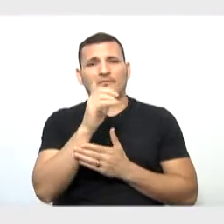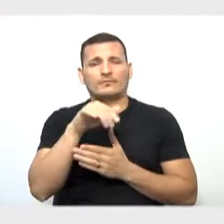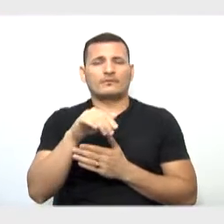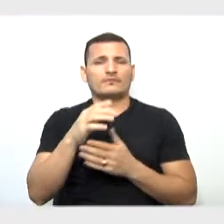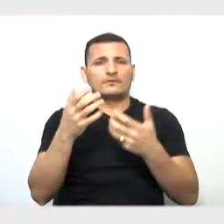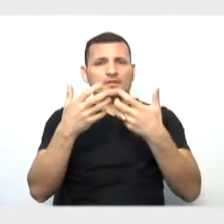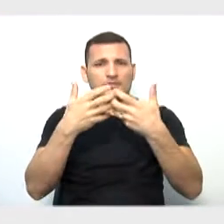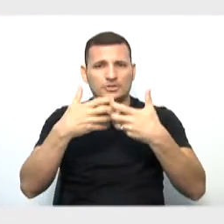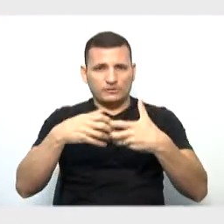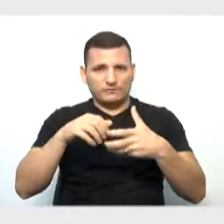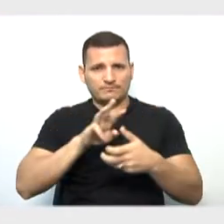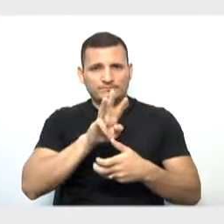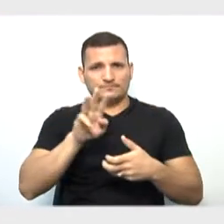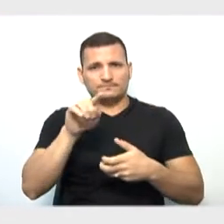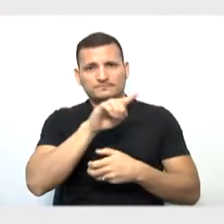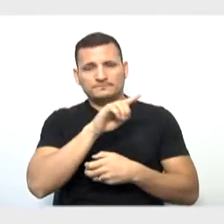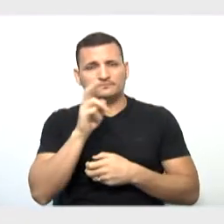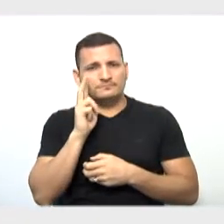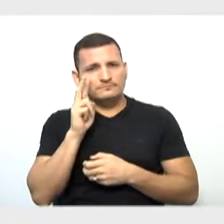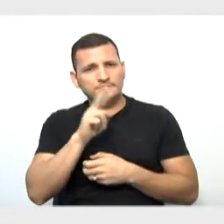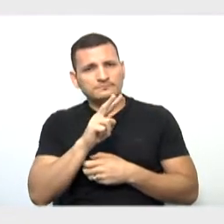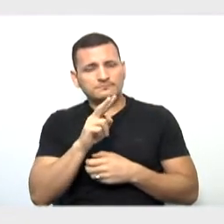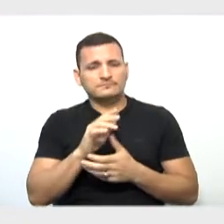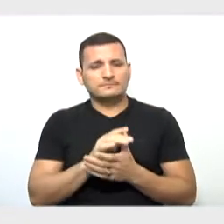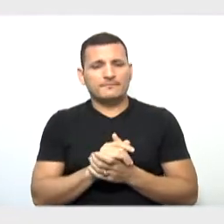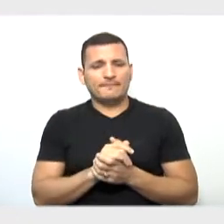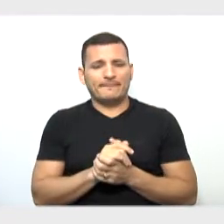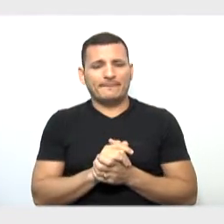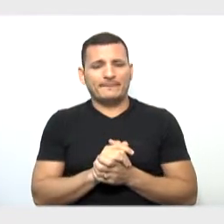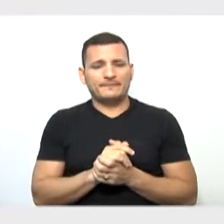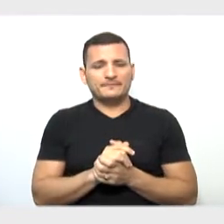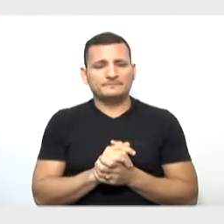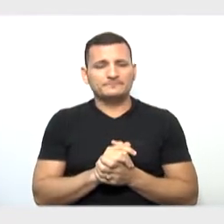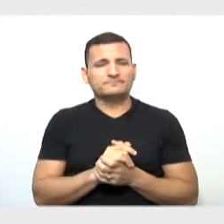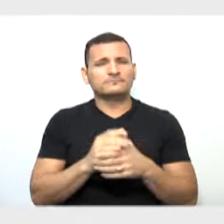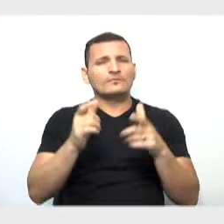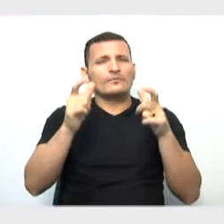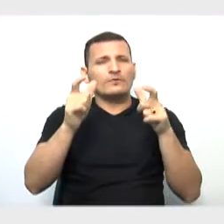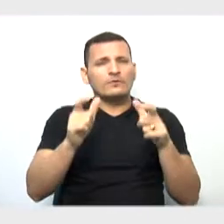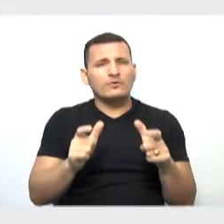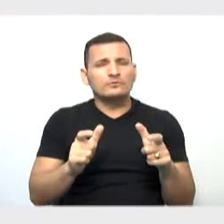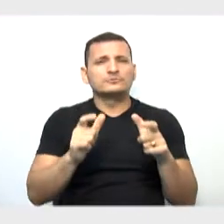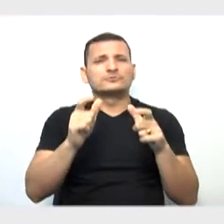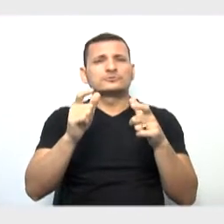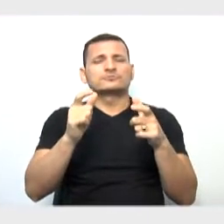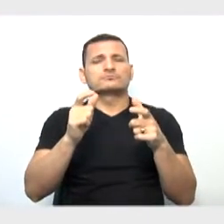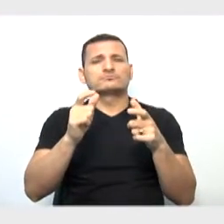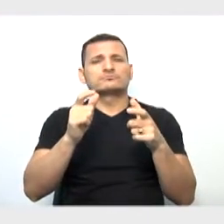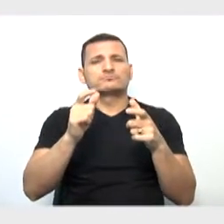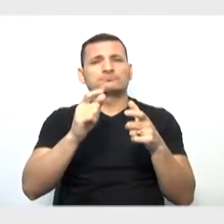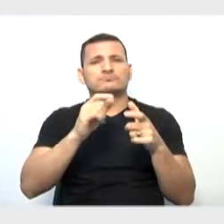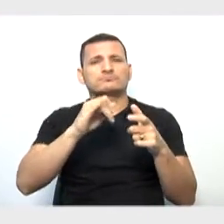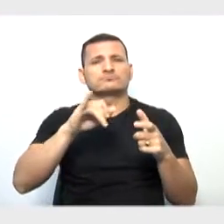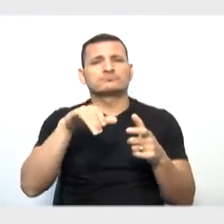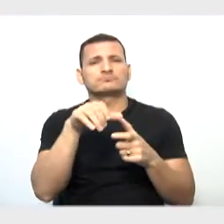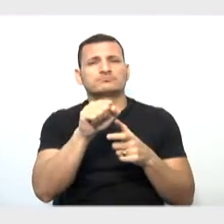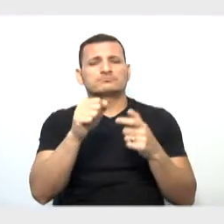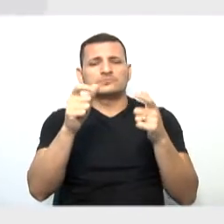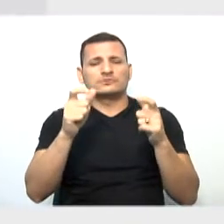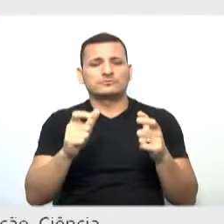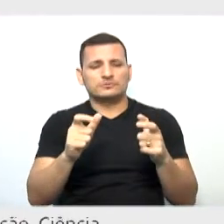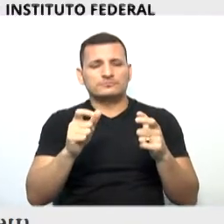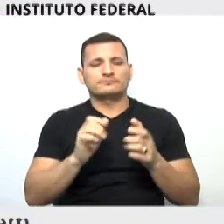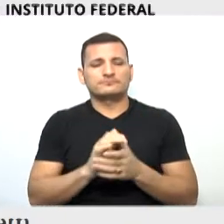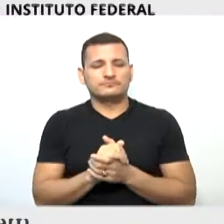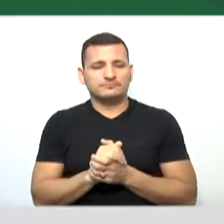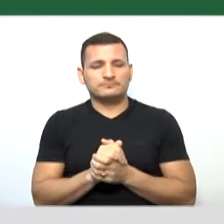do IFRO e percebam que onde JavaScript está funcionando aqui. Olha só, eu vou aumentar um